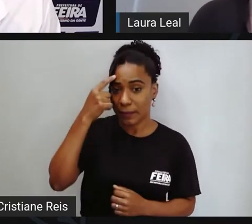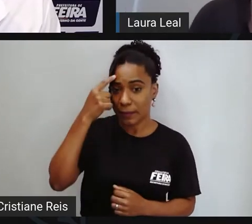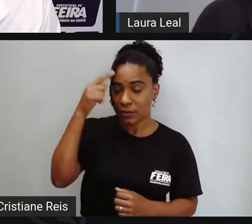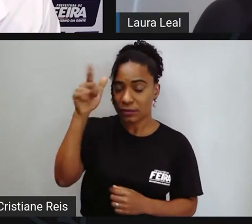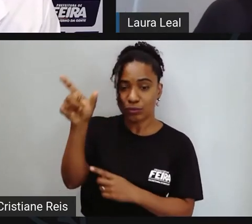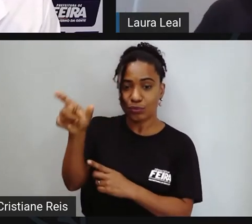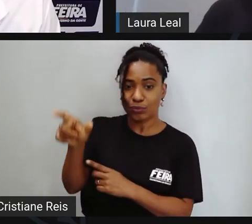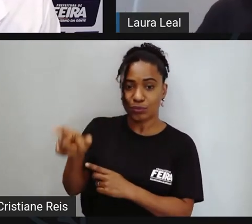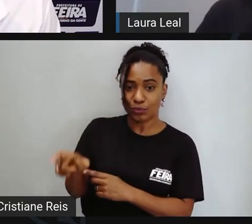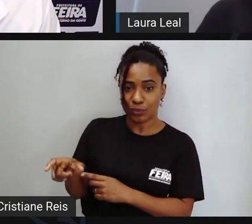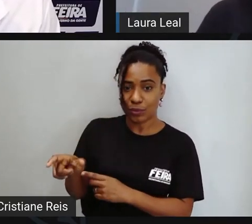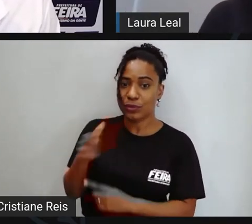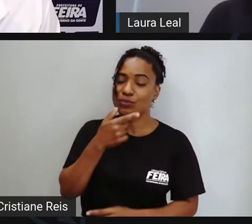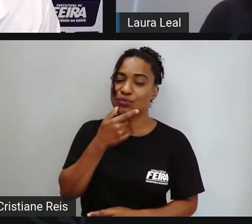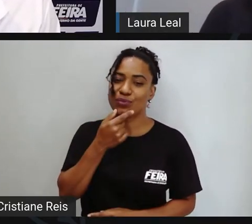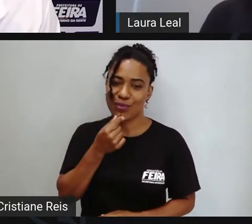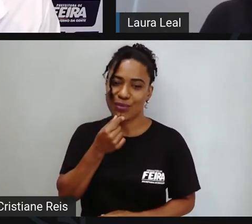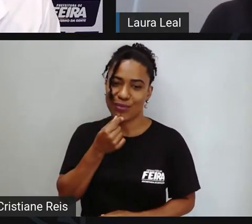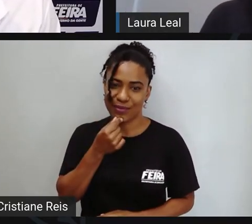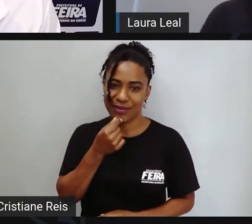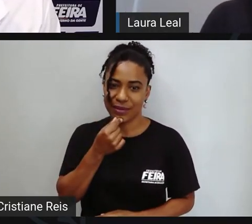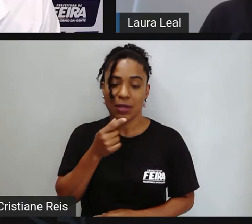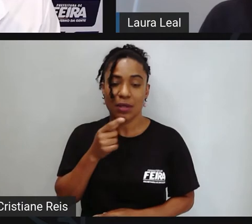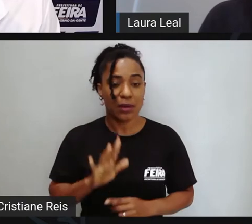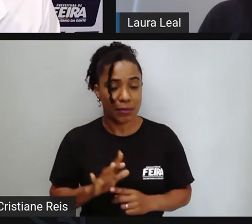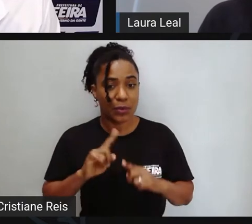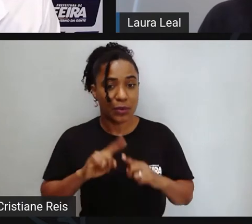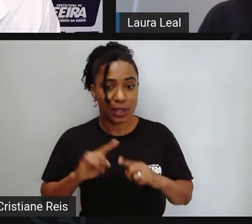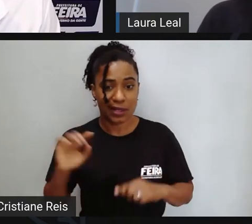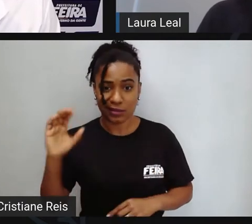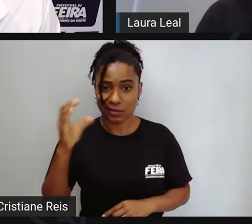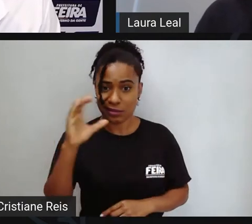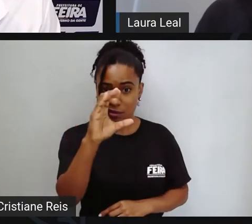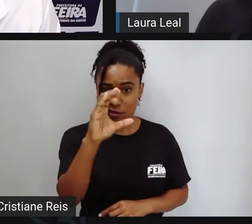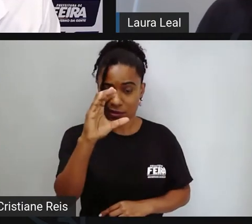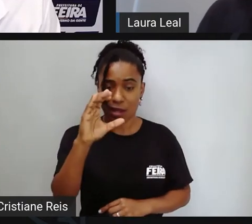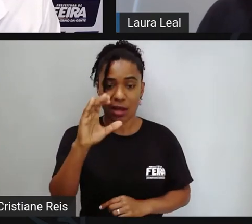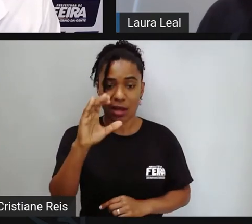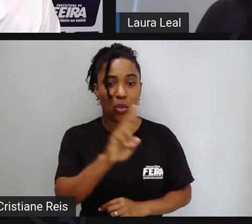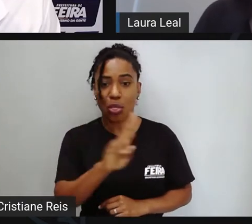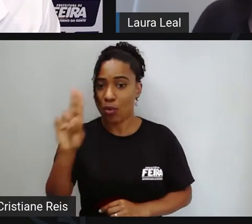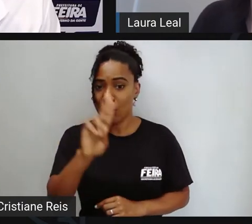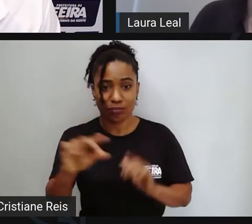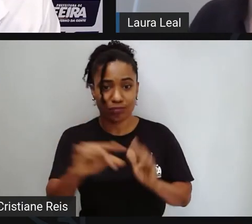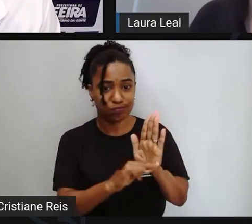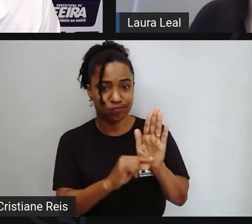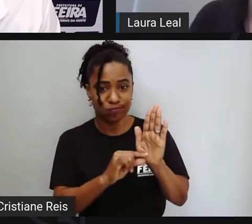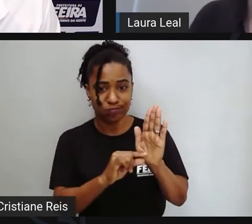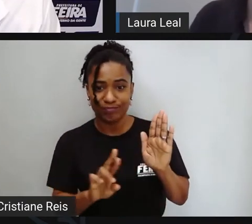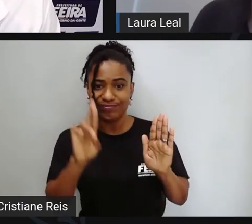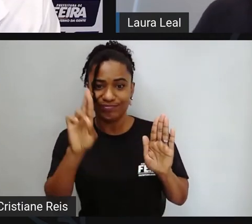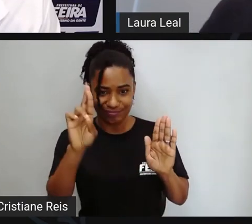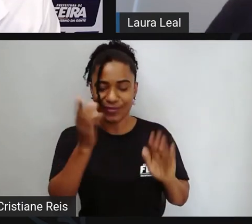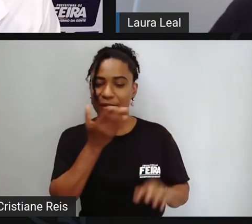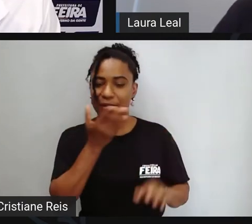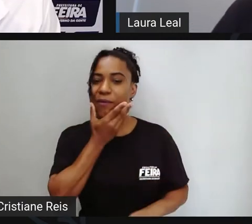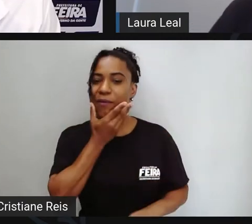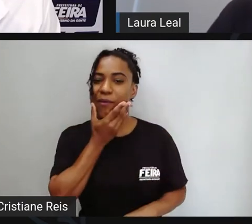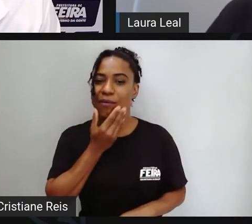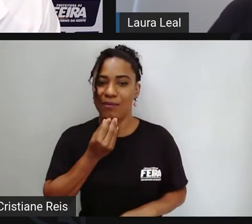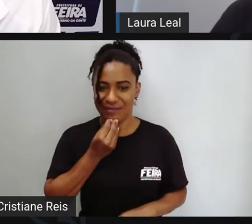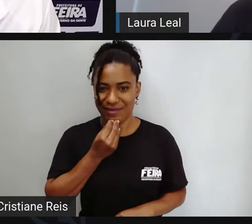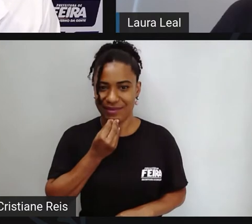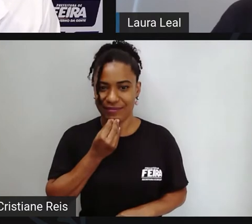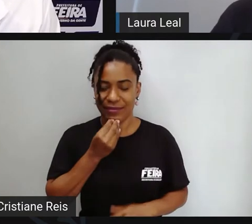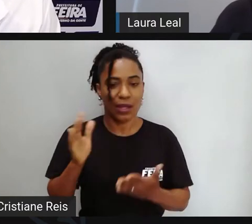muito tempo, de fato, a ciência ela foi majoritariamente masculina, né? Então, hoje a gente tem mulheres que se arriscam